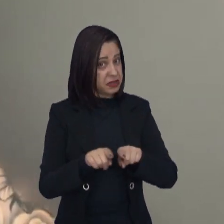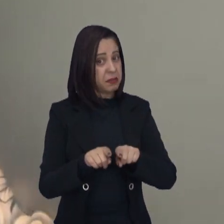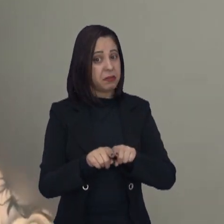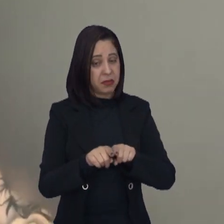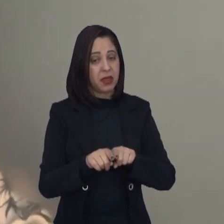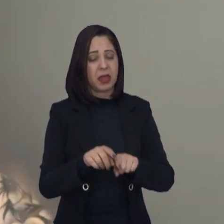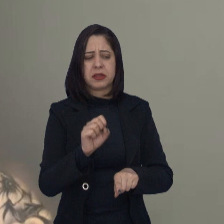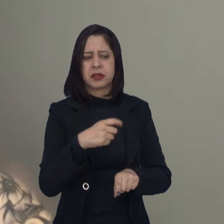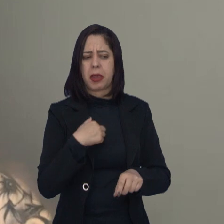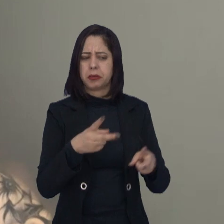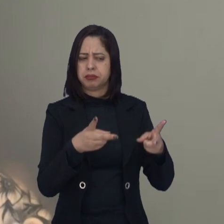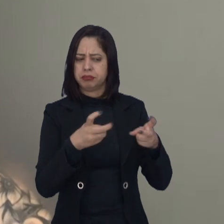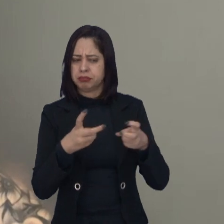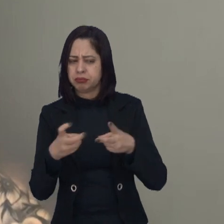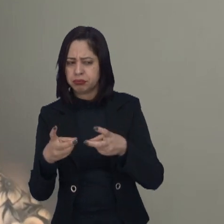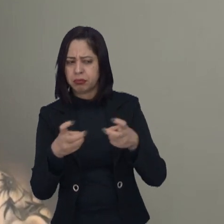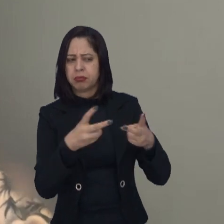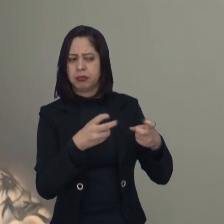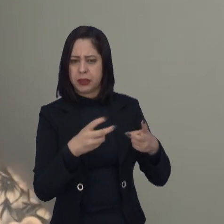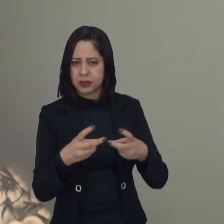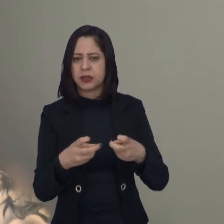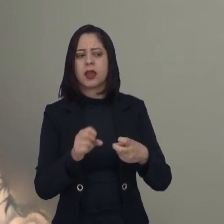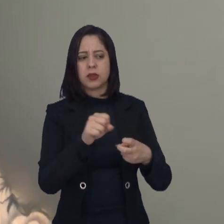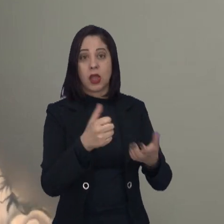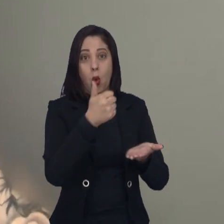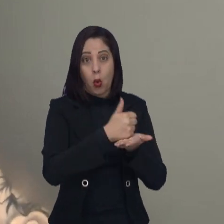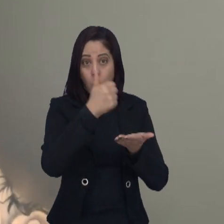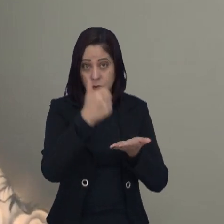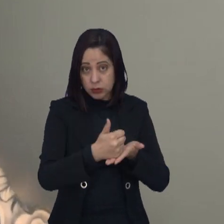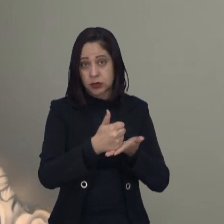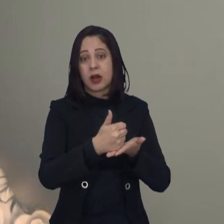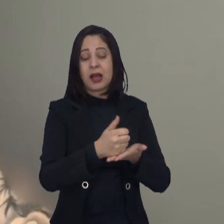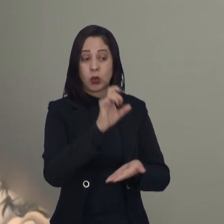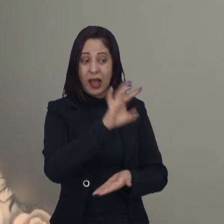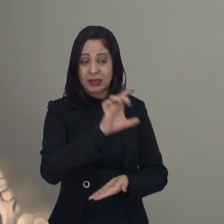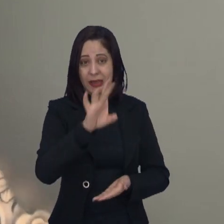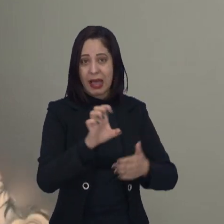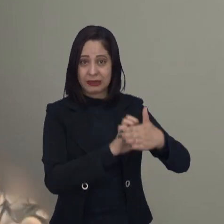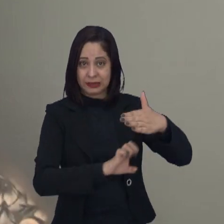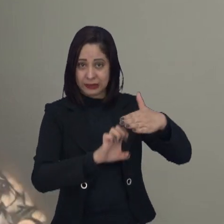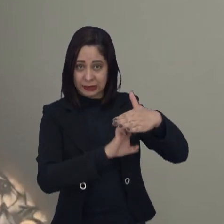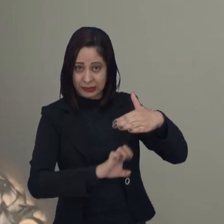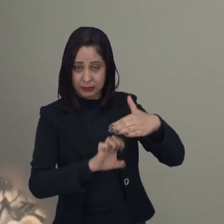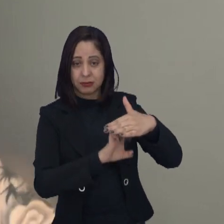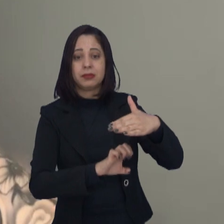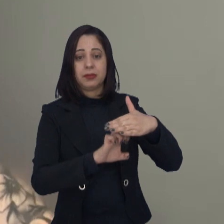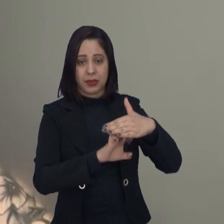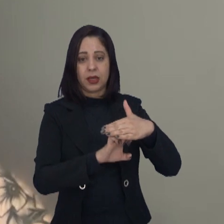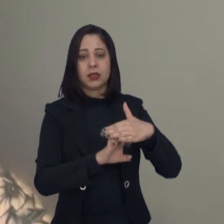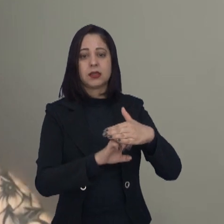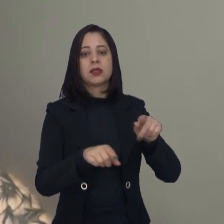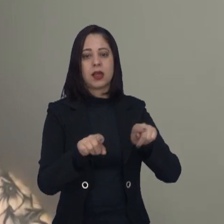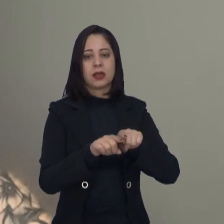assim, pelos anos que estou acompanhando elas, que os contratos individuais com cada empresa por fora, né, das plataformas